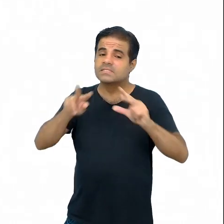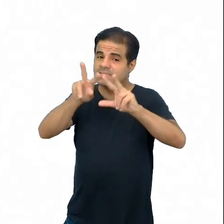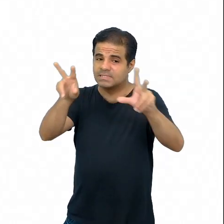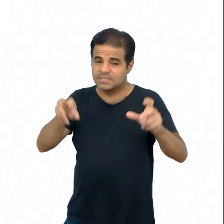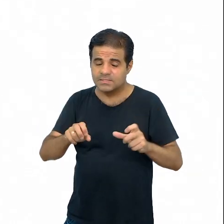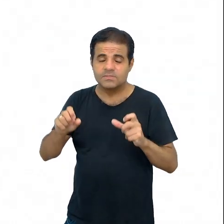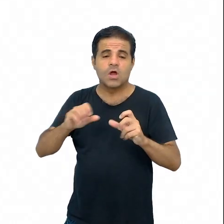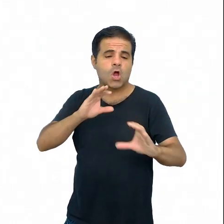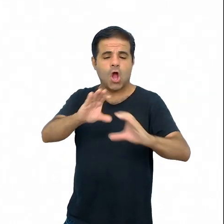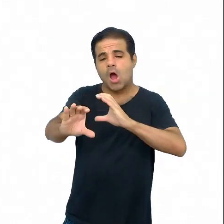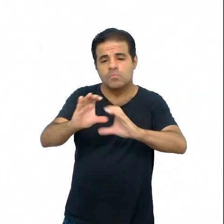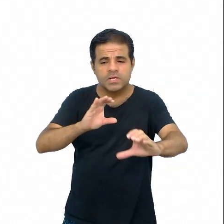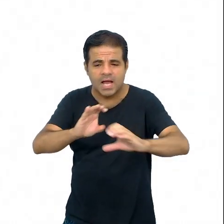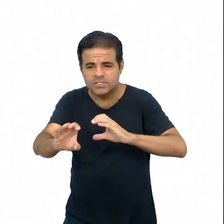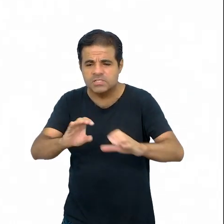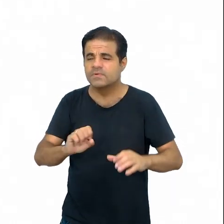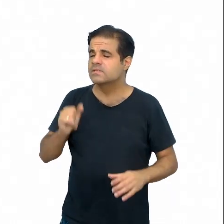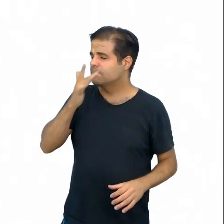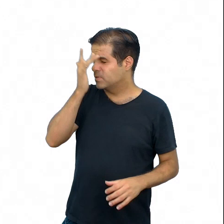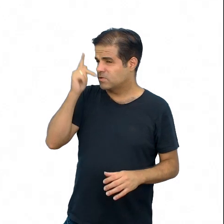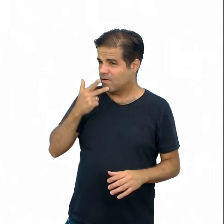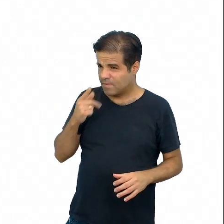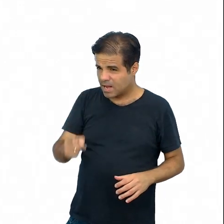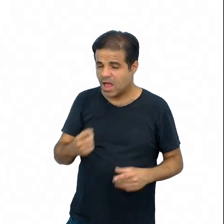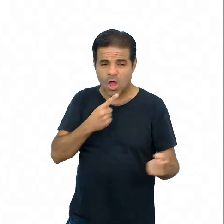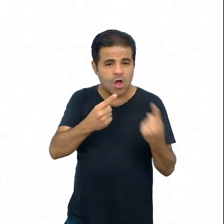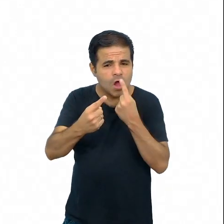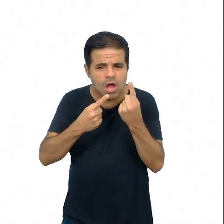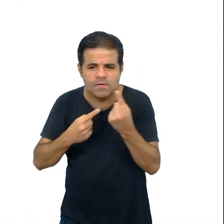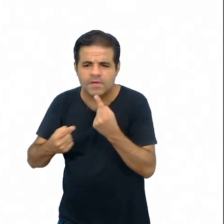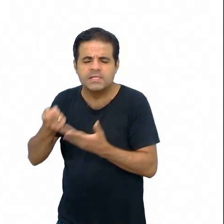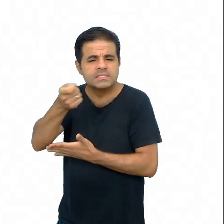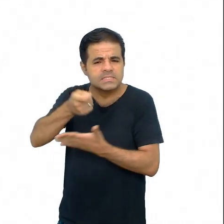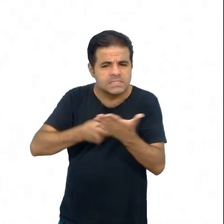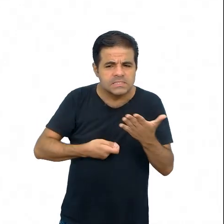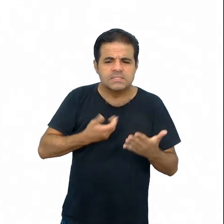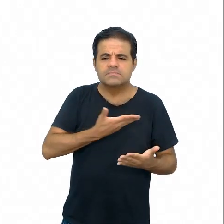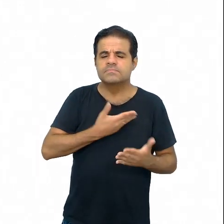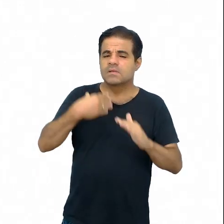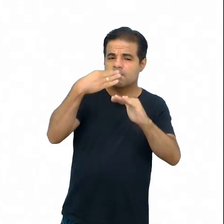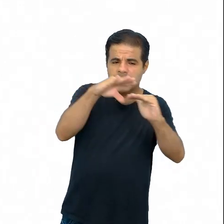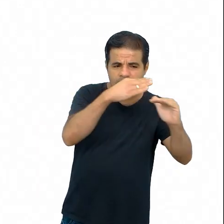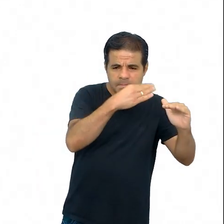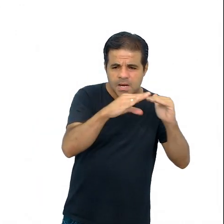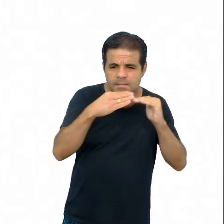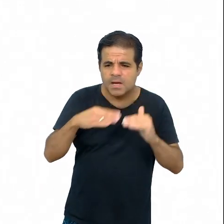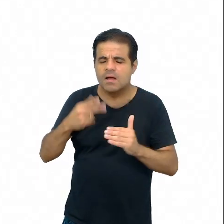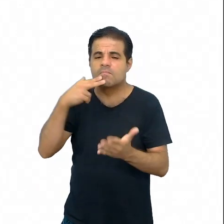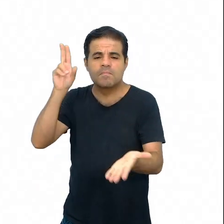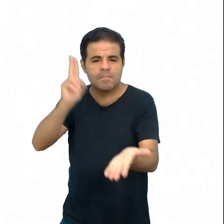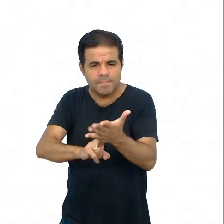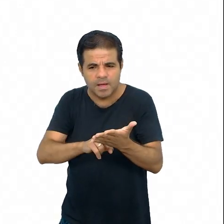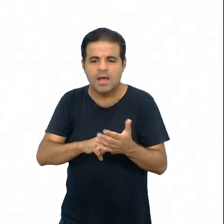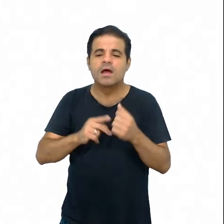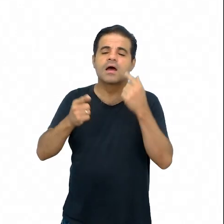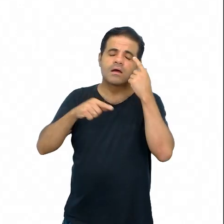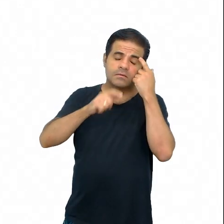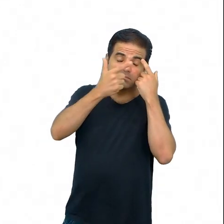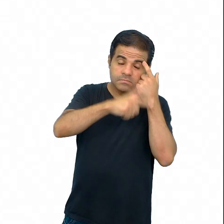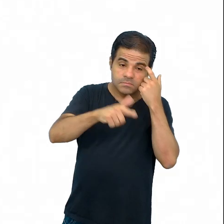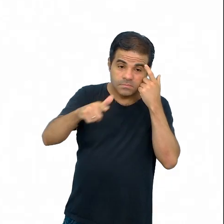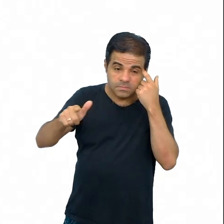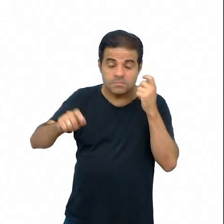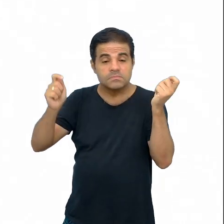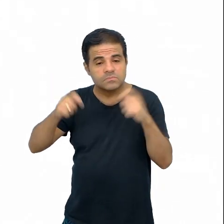situação comunicativa. Se o falante conversa entre amigos ou escreve mensagens ou cartas entre eles,